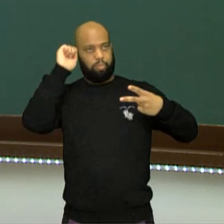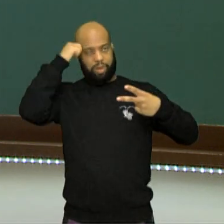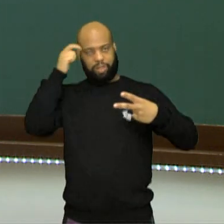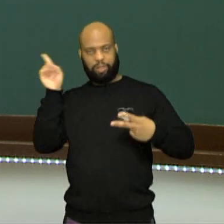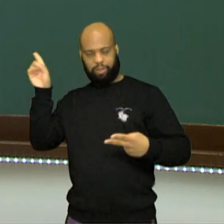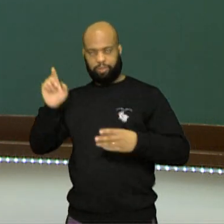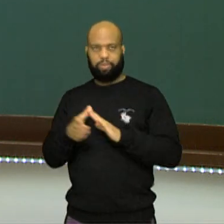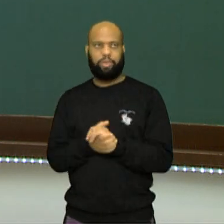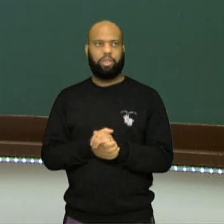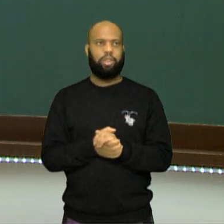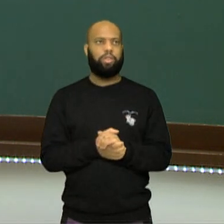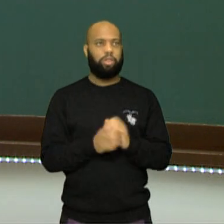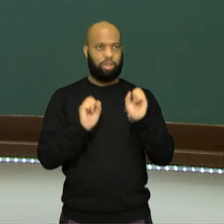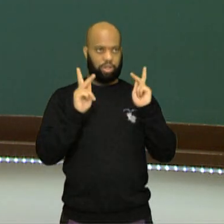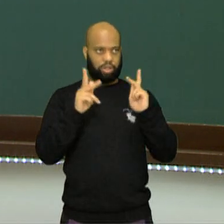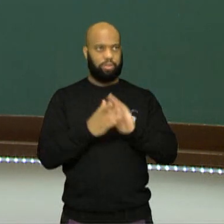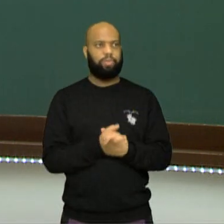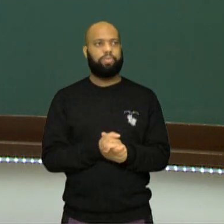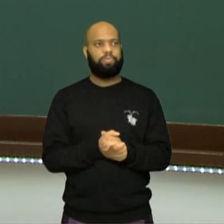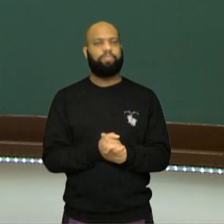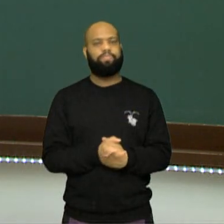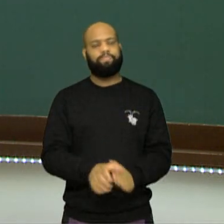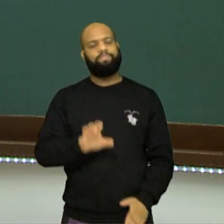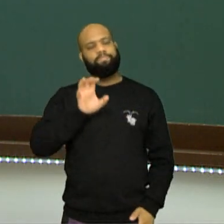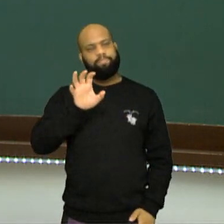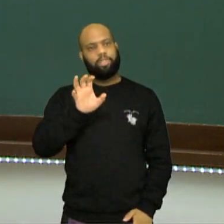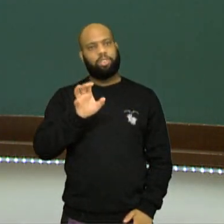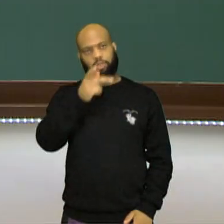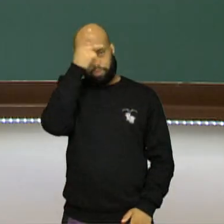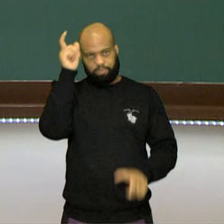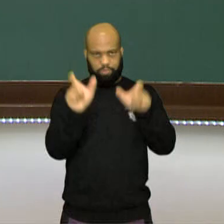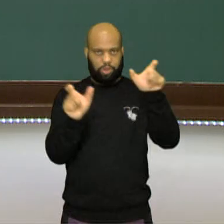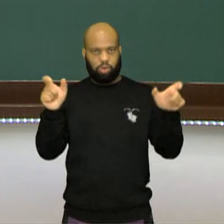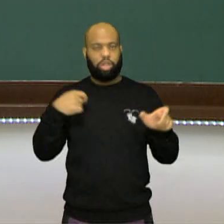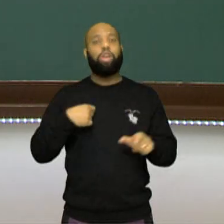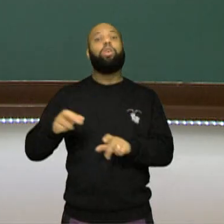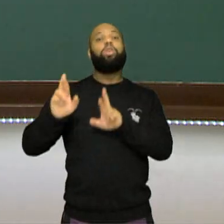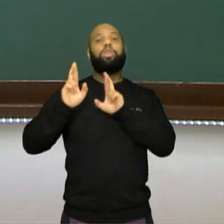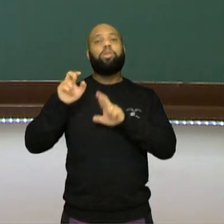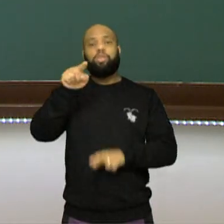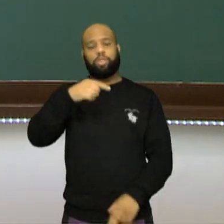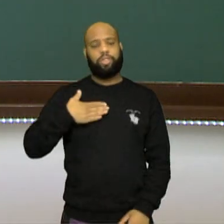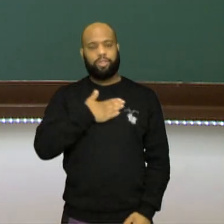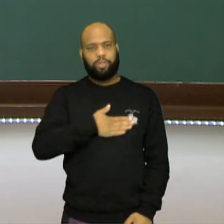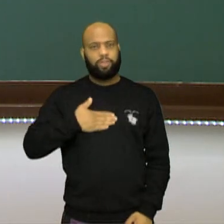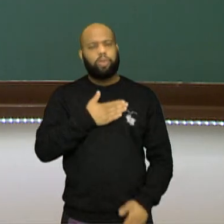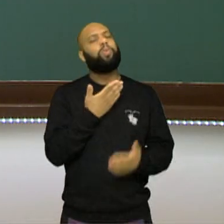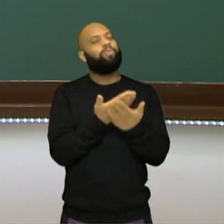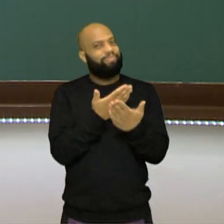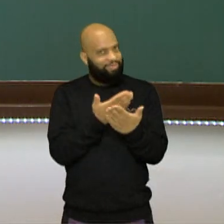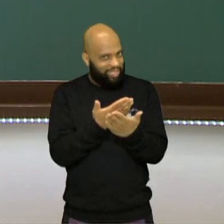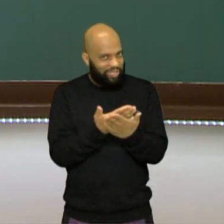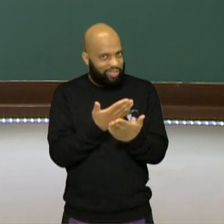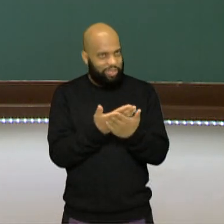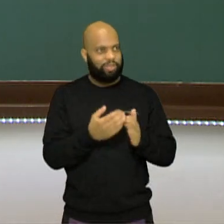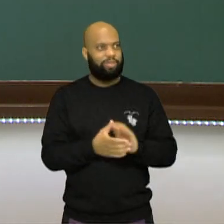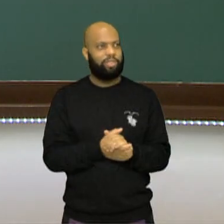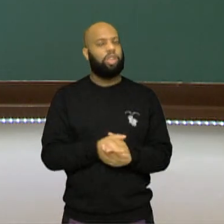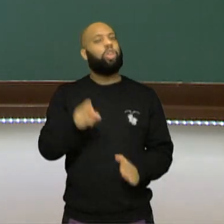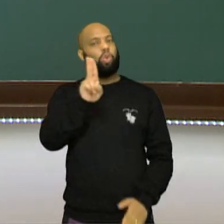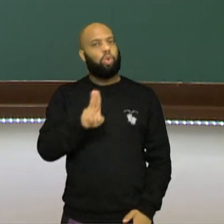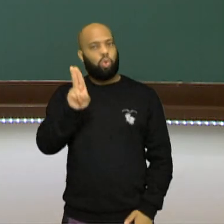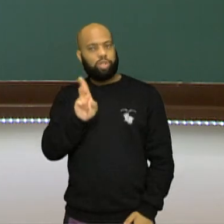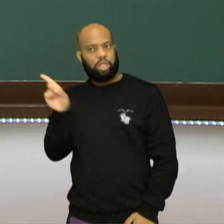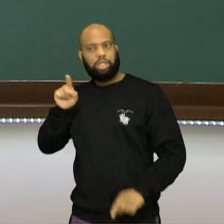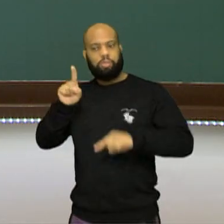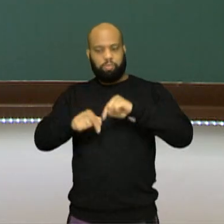e for. Beleza? Então é isso daí, pessoal. Espero que tenham gostado. Estudem bastante. Utilize esse